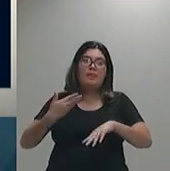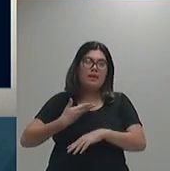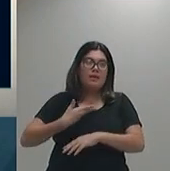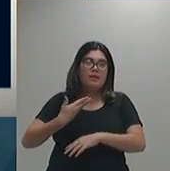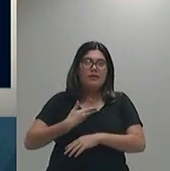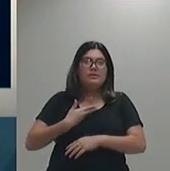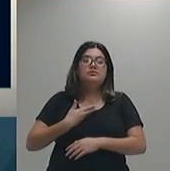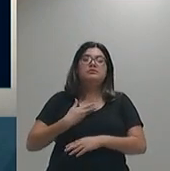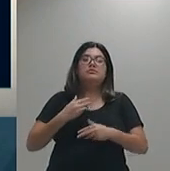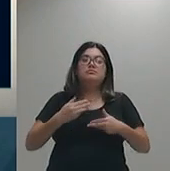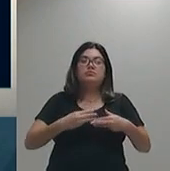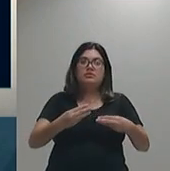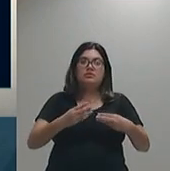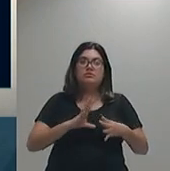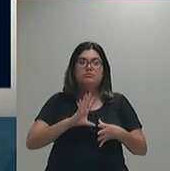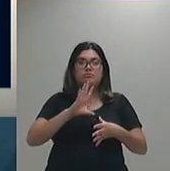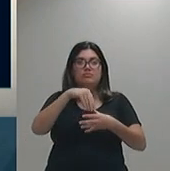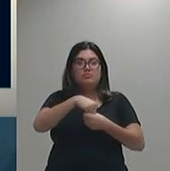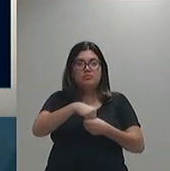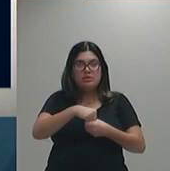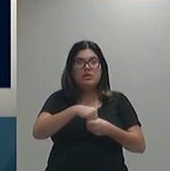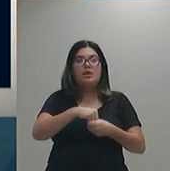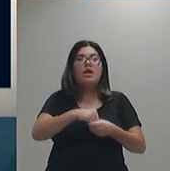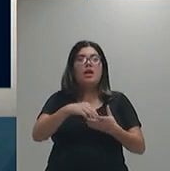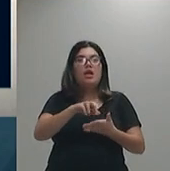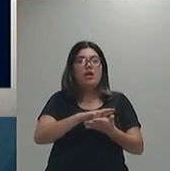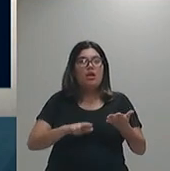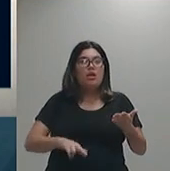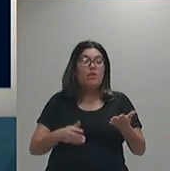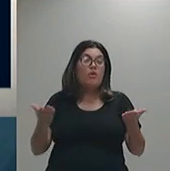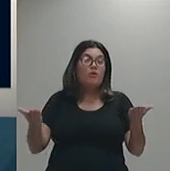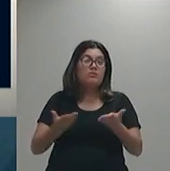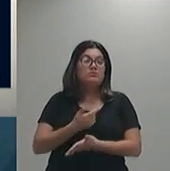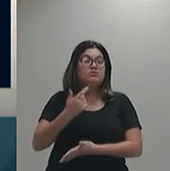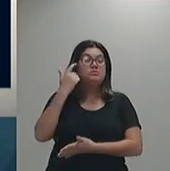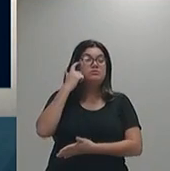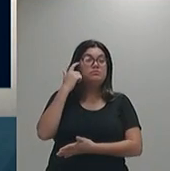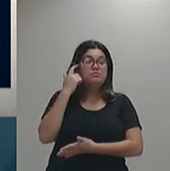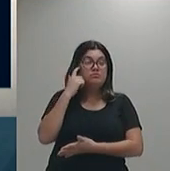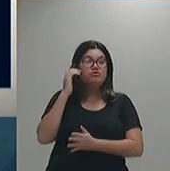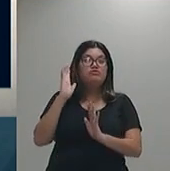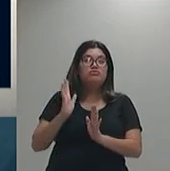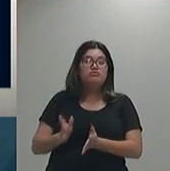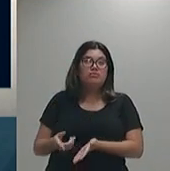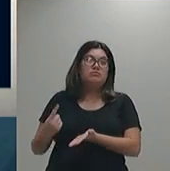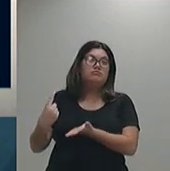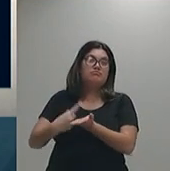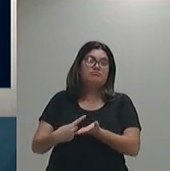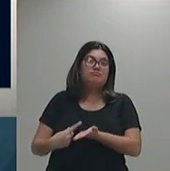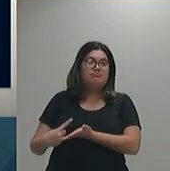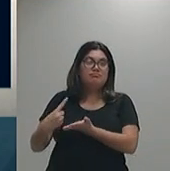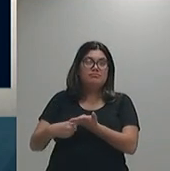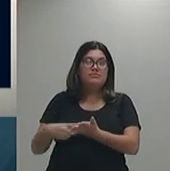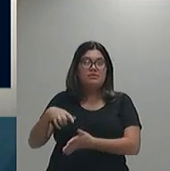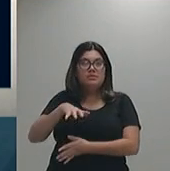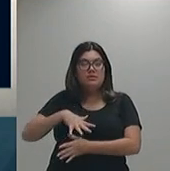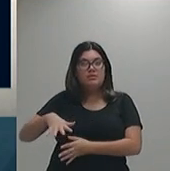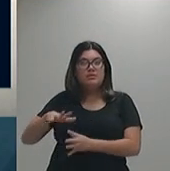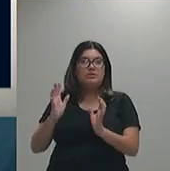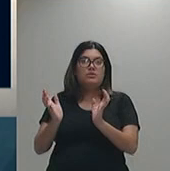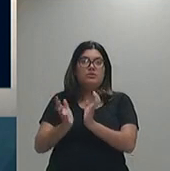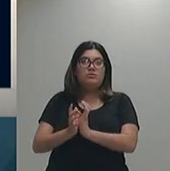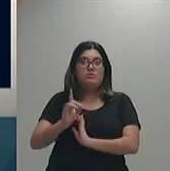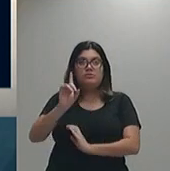frente das Baterias extenso e região a matéria já sedimentada no âmbito das turmas de direito